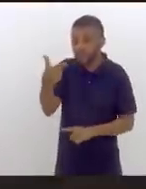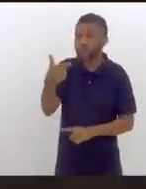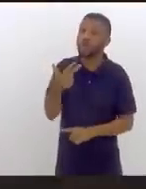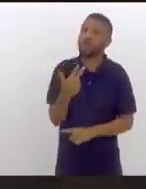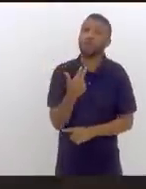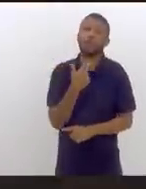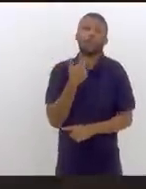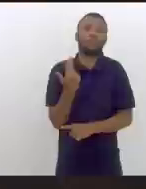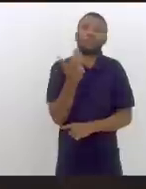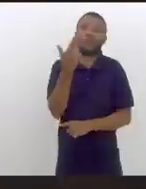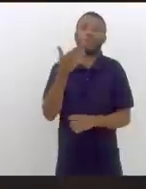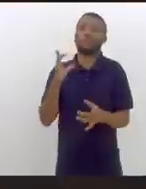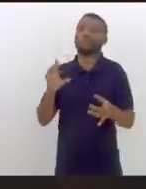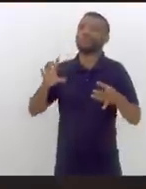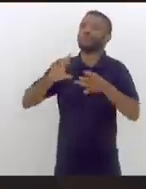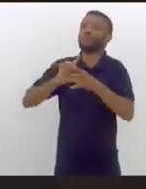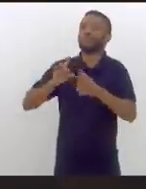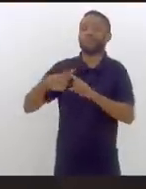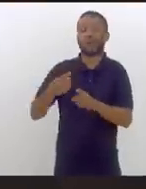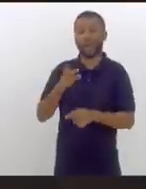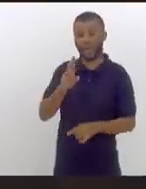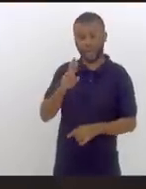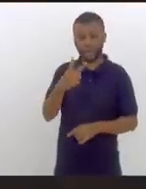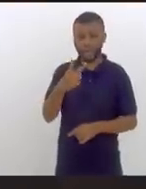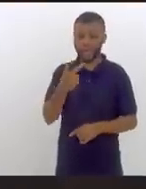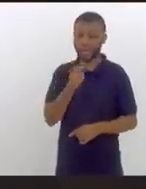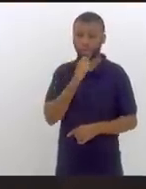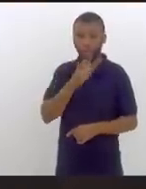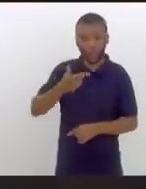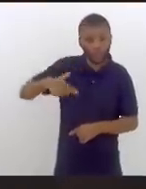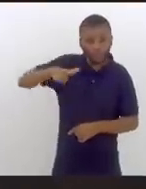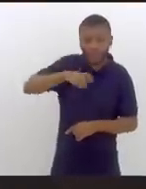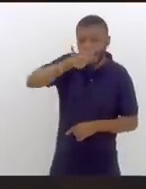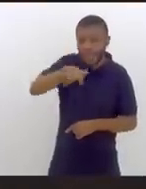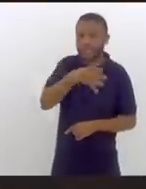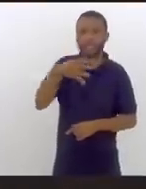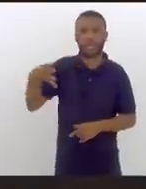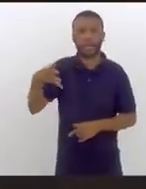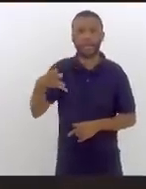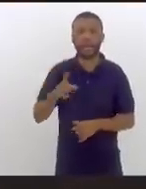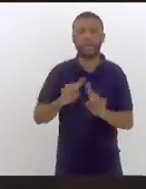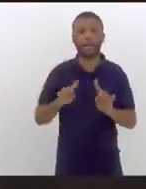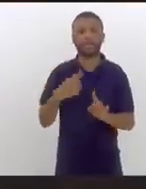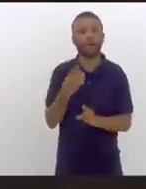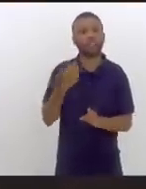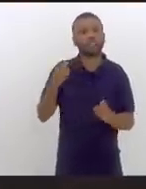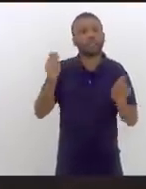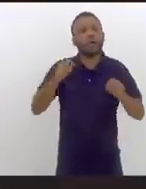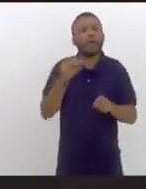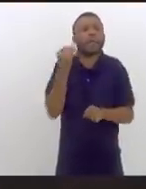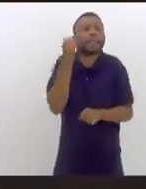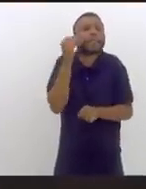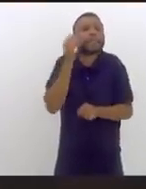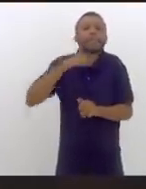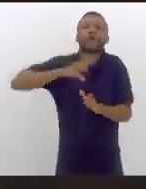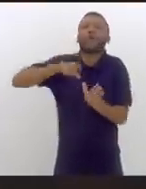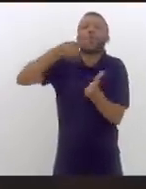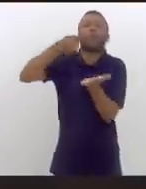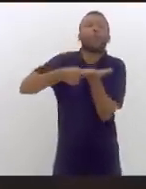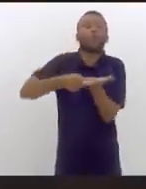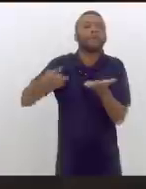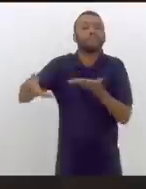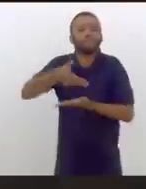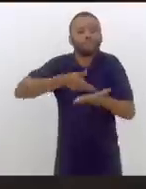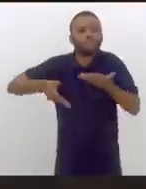aplicar para todo mundo até porque RP não tem essa escala mas eu acho que a gente poderia tentar desde agora ter um compromisso aqui até